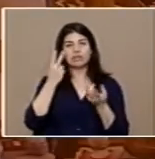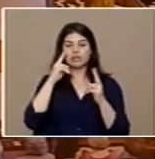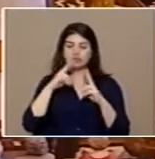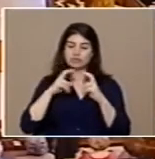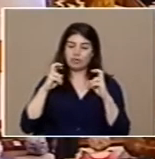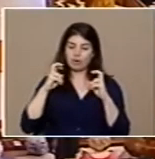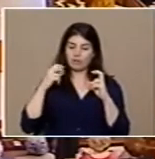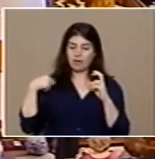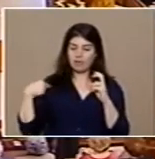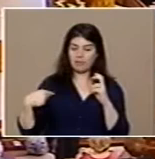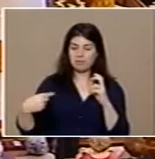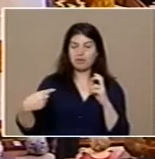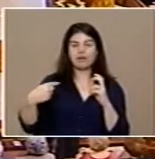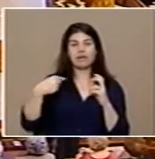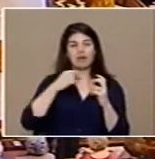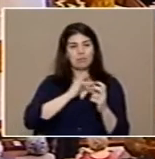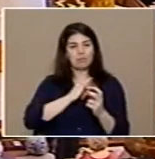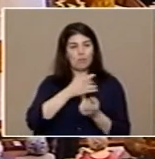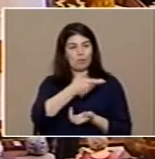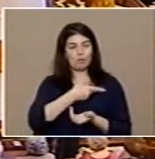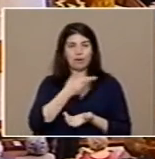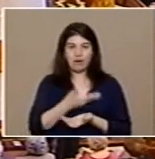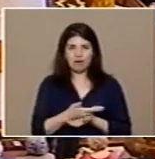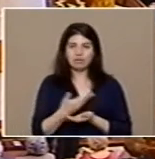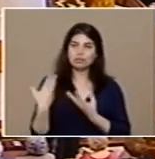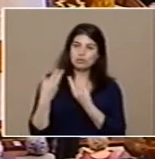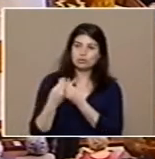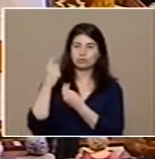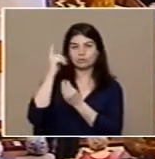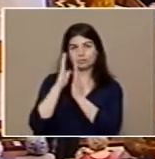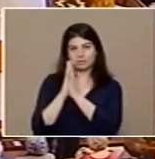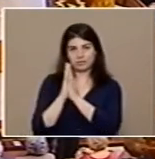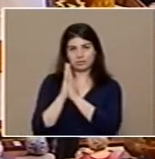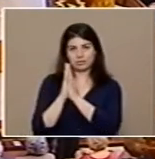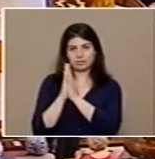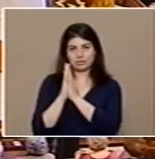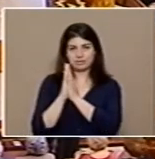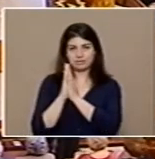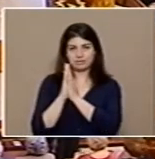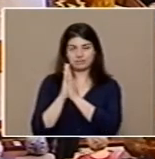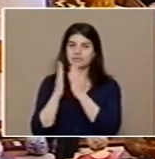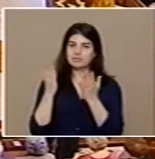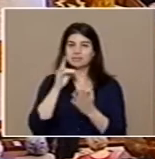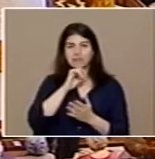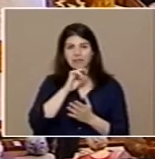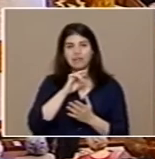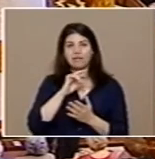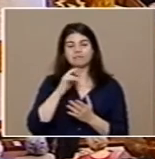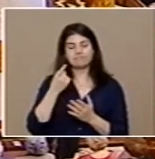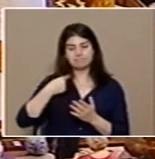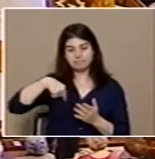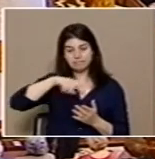o amor a partir de Deus a partir da experiência de Deus para com seu povo para que possamos ter a família